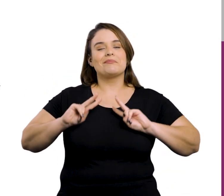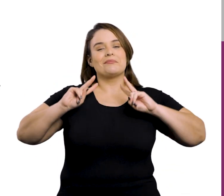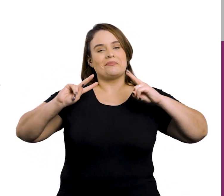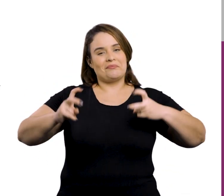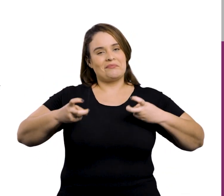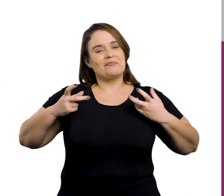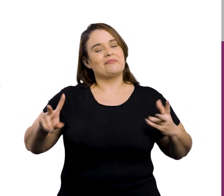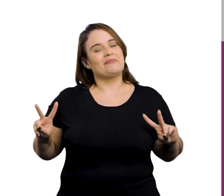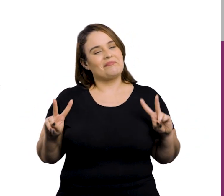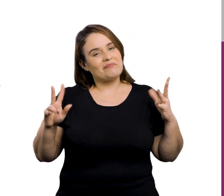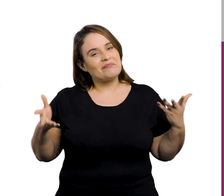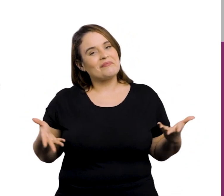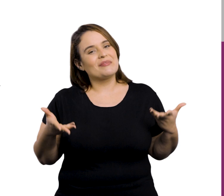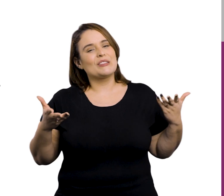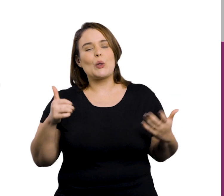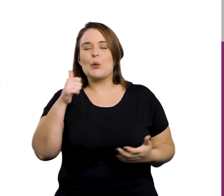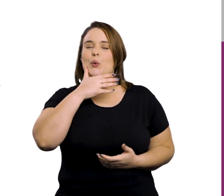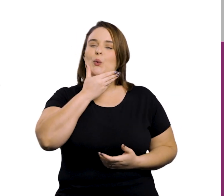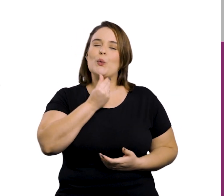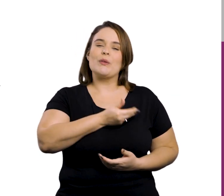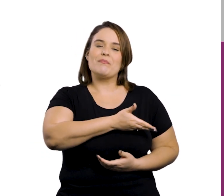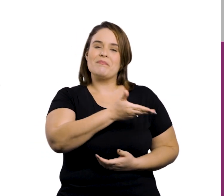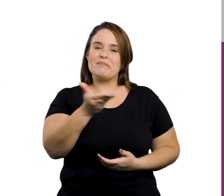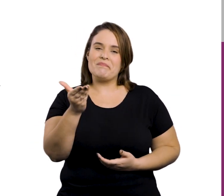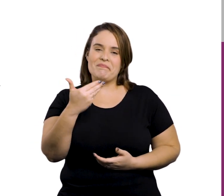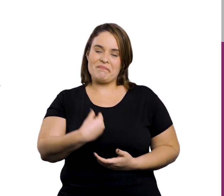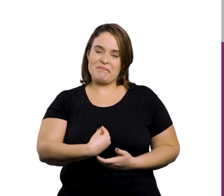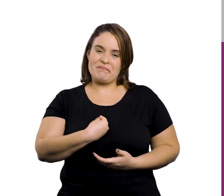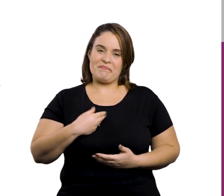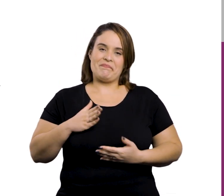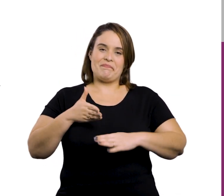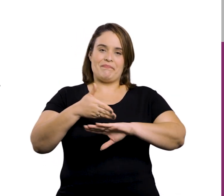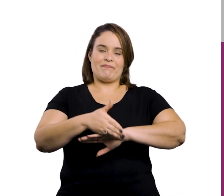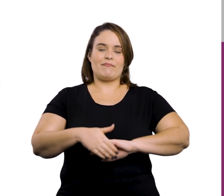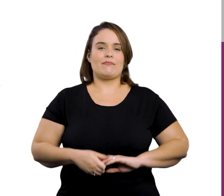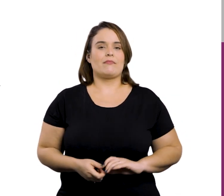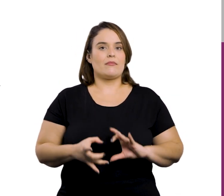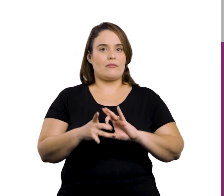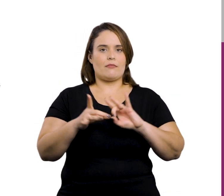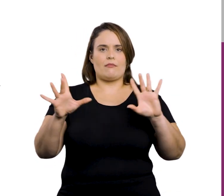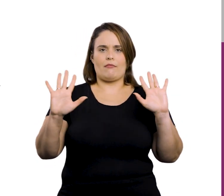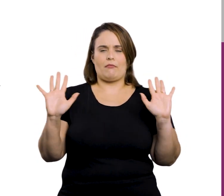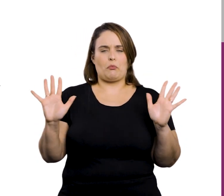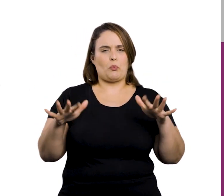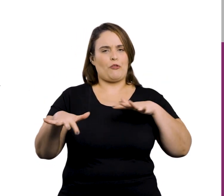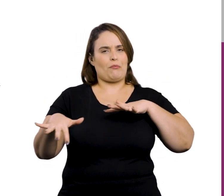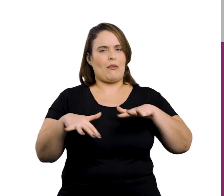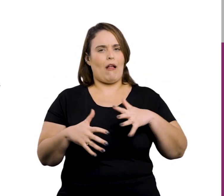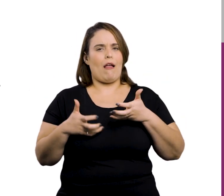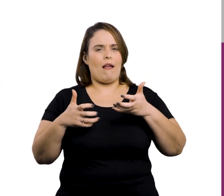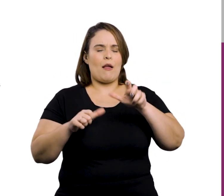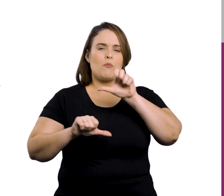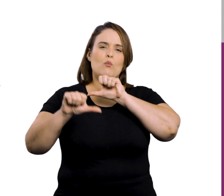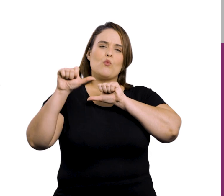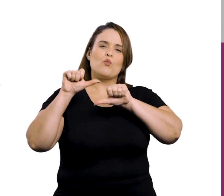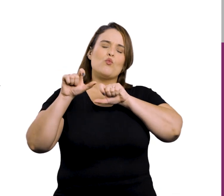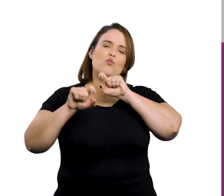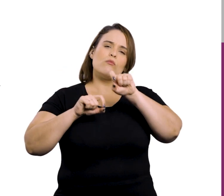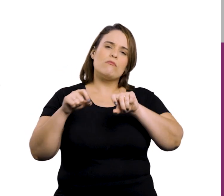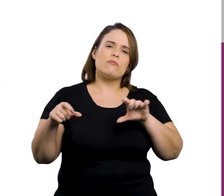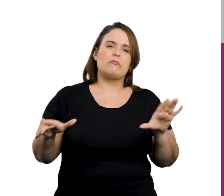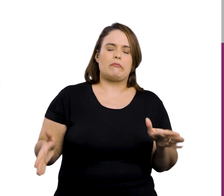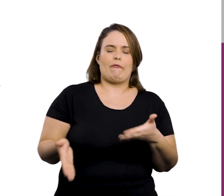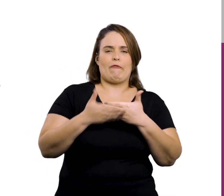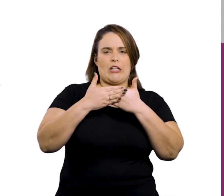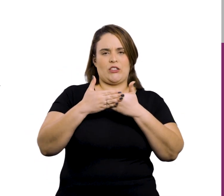também reconheçam e valorizem a todas e todos que ali estão, não cedendo a movimentos que desejam transformá-las em